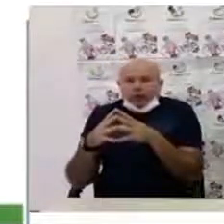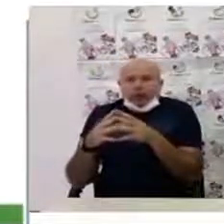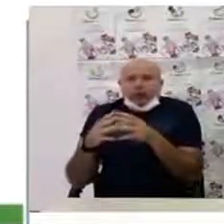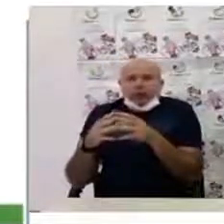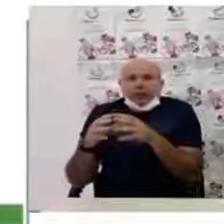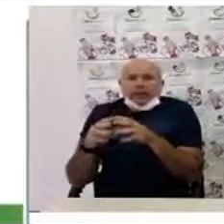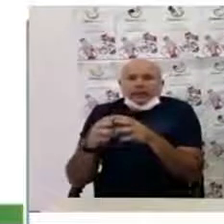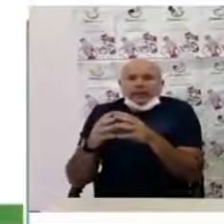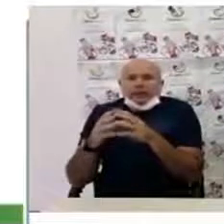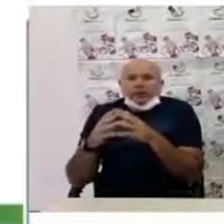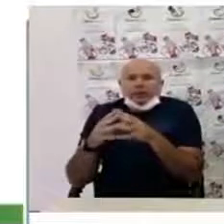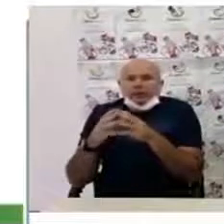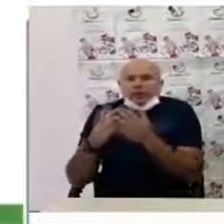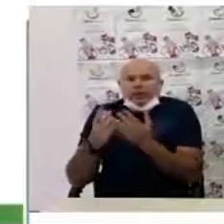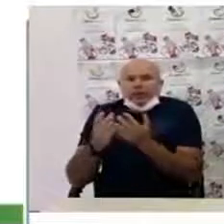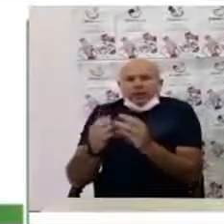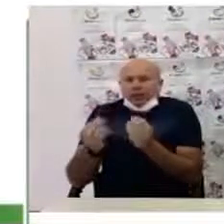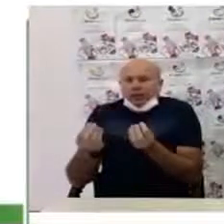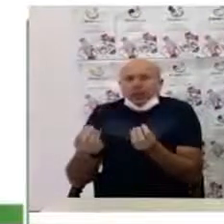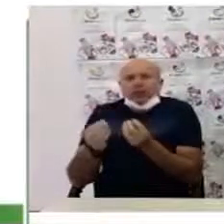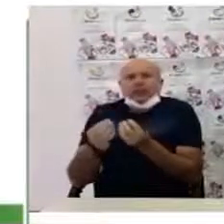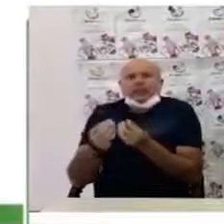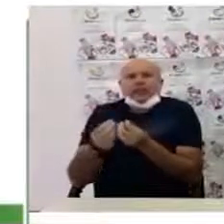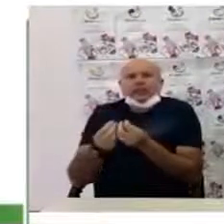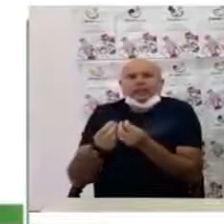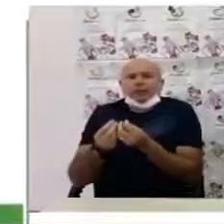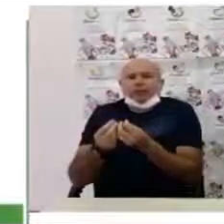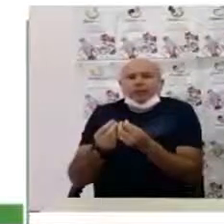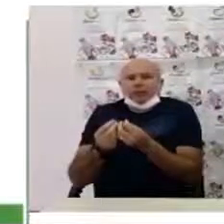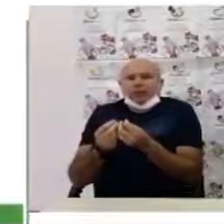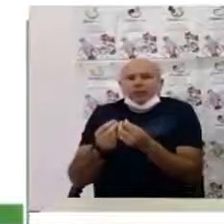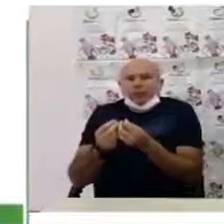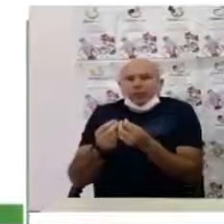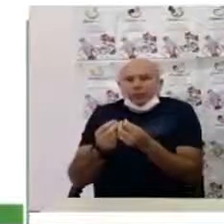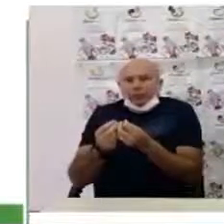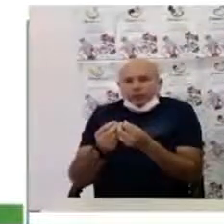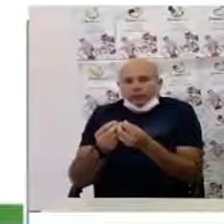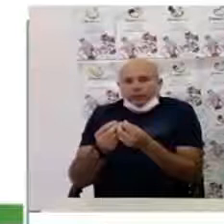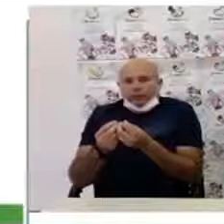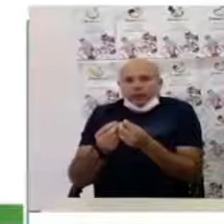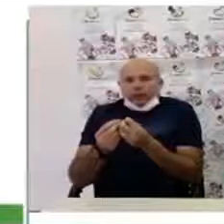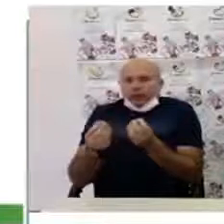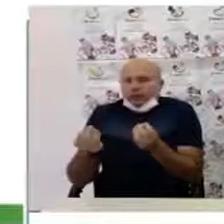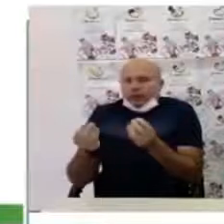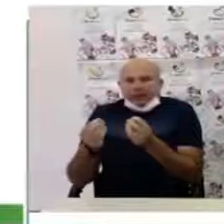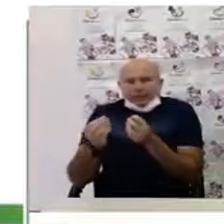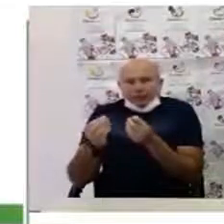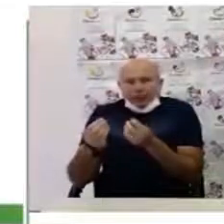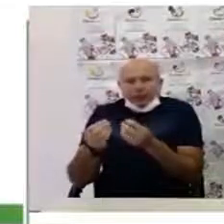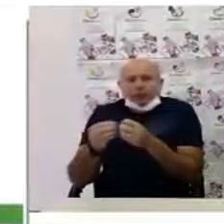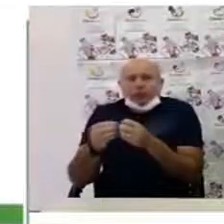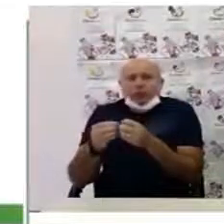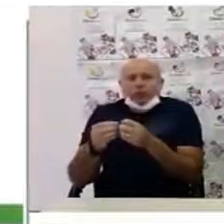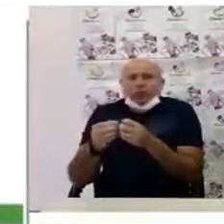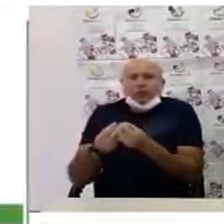né? E aí nessa região muito pequena eu vou encontrar as cargas positivas que são os prótons. Então pessoal, esses prótons